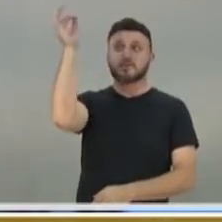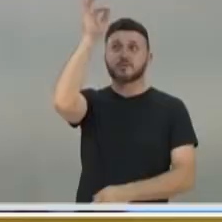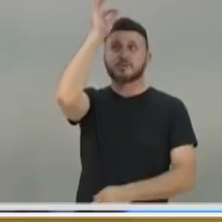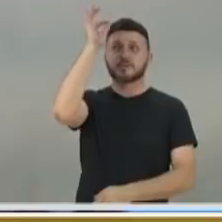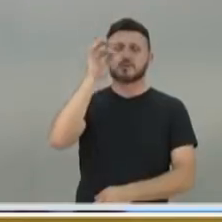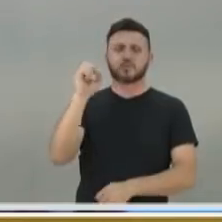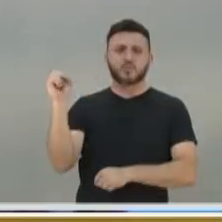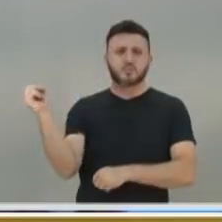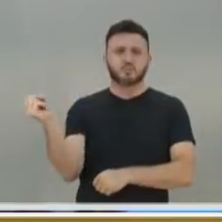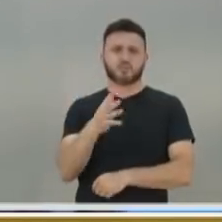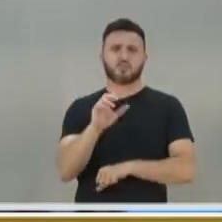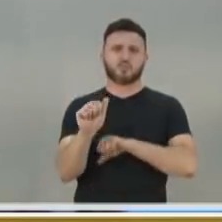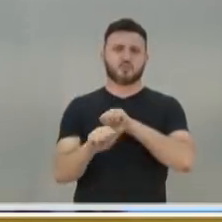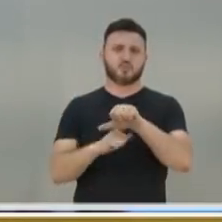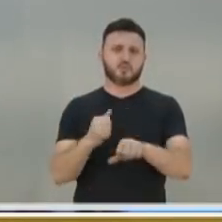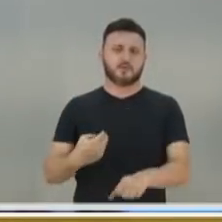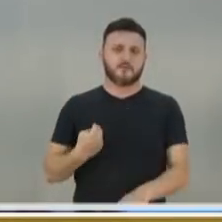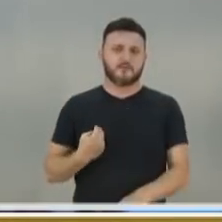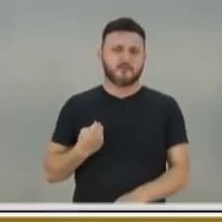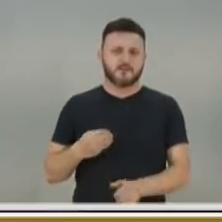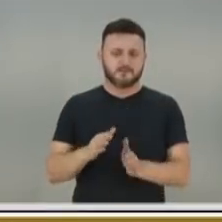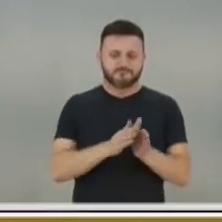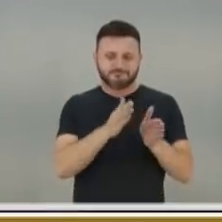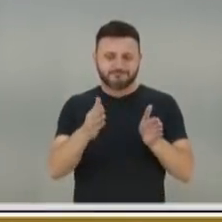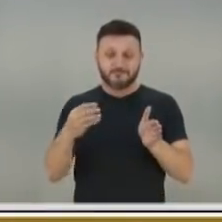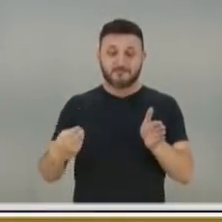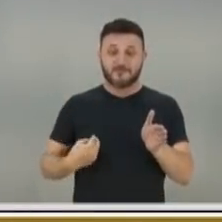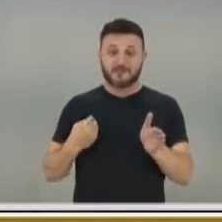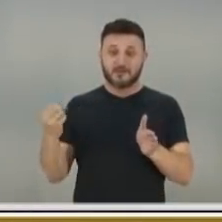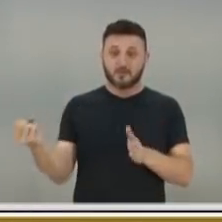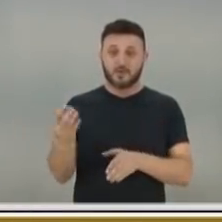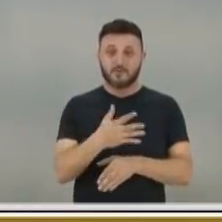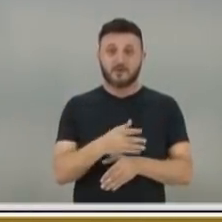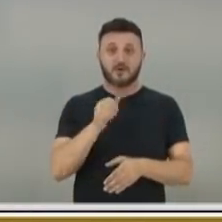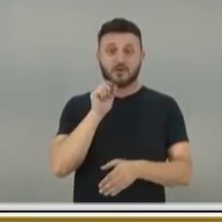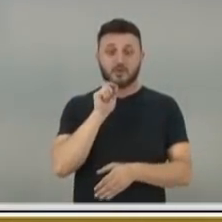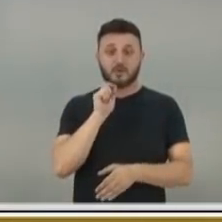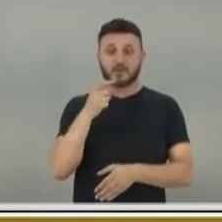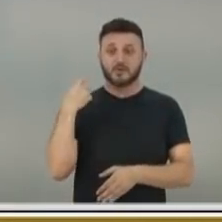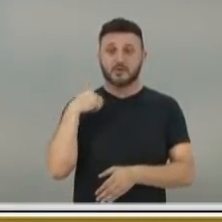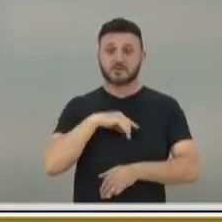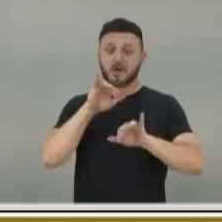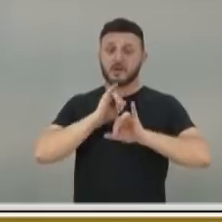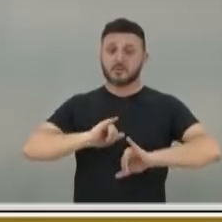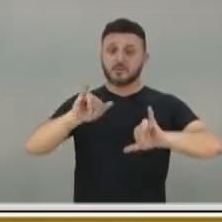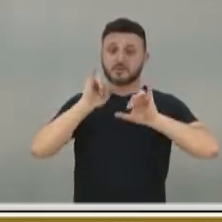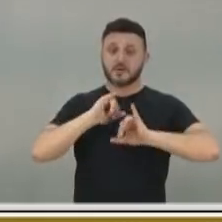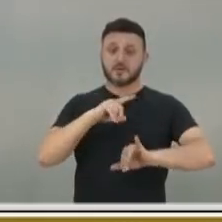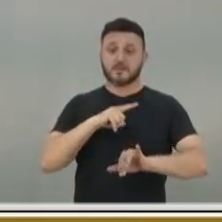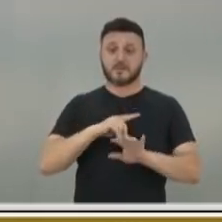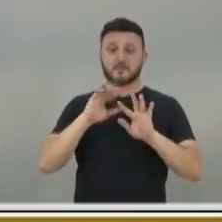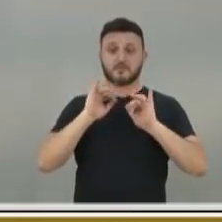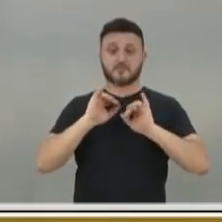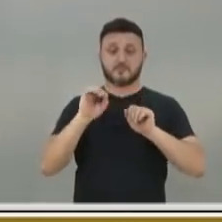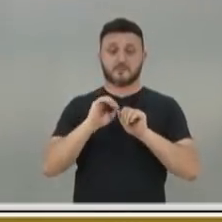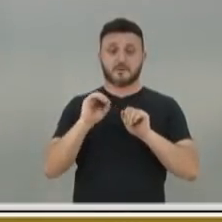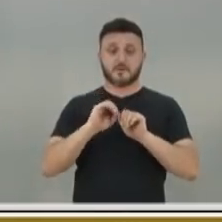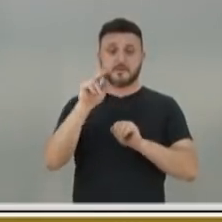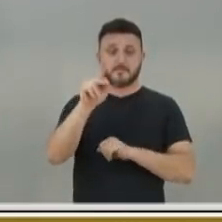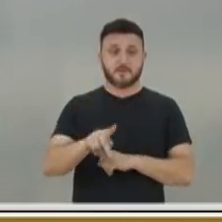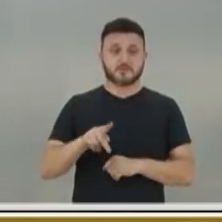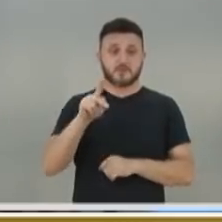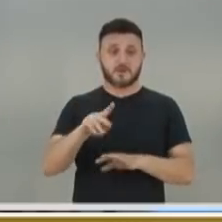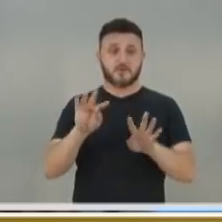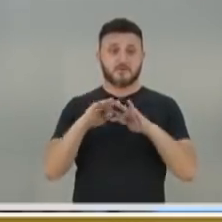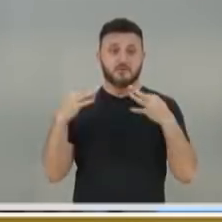que Jesus renova a história das nossas vidas. E é isso que a gente tem que anunciar e temos feito, e a pastoral familiar tem